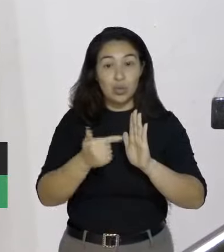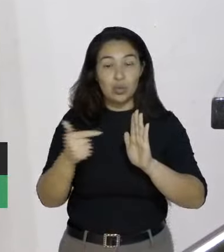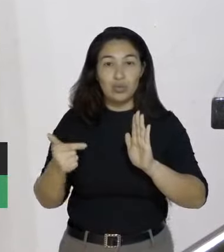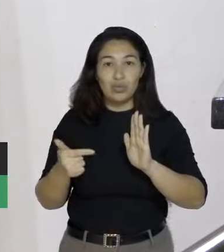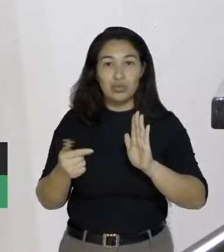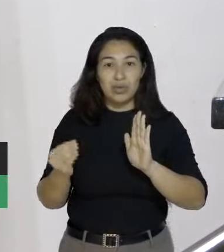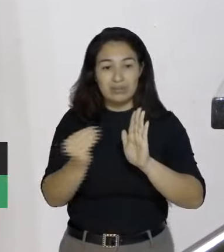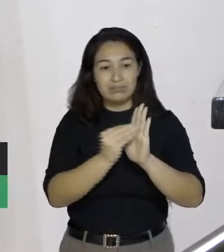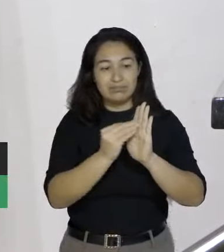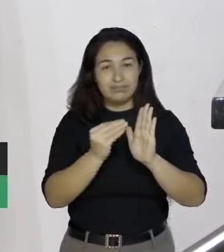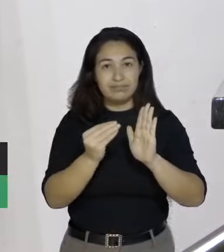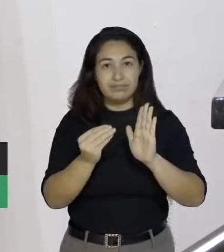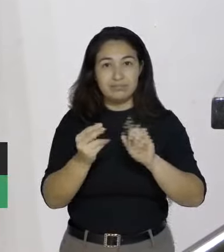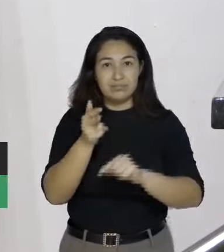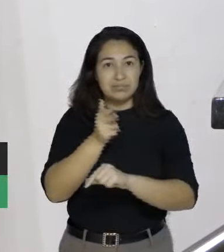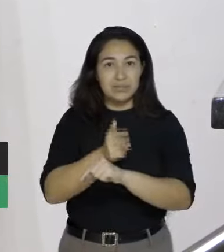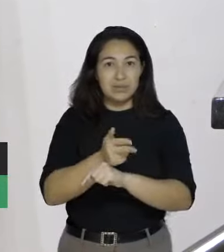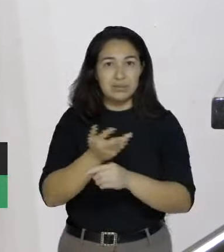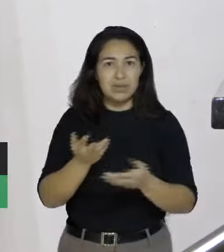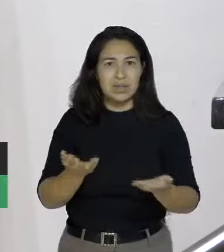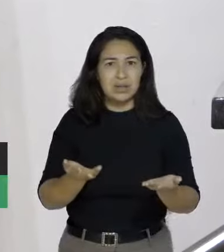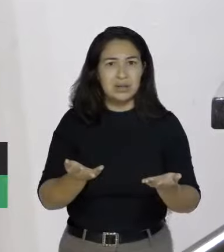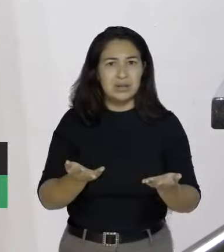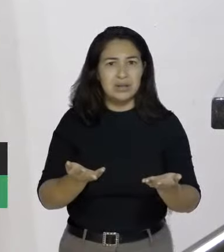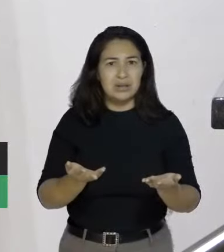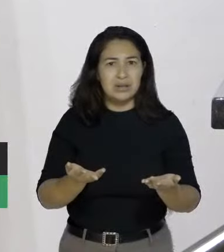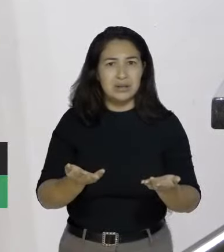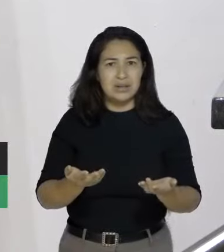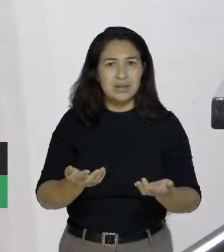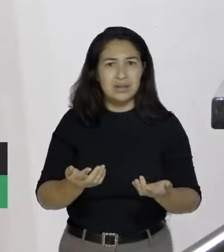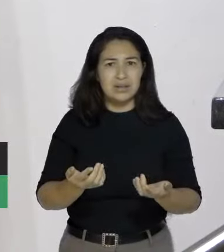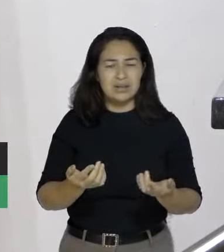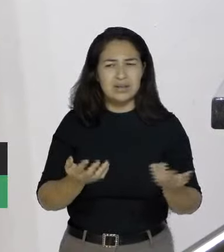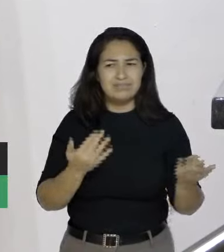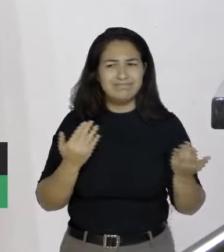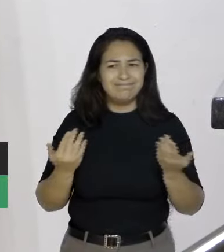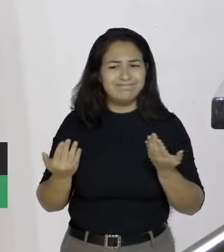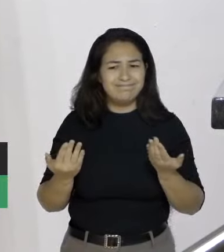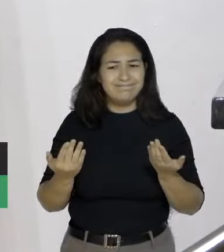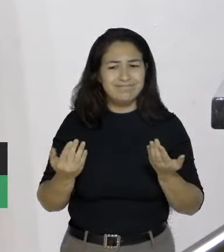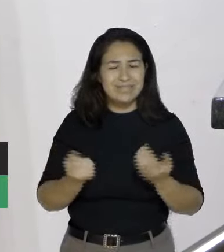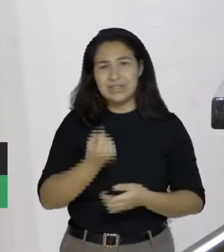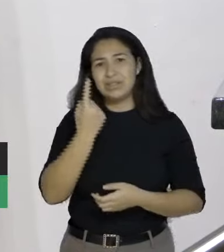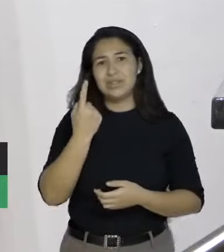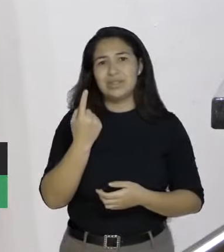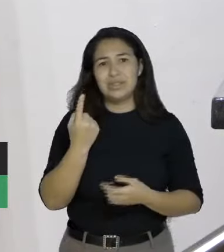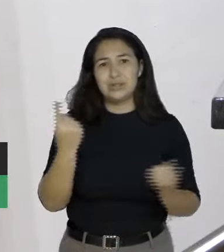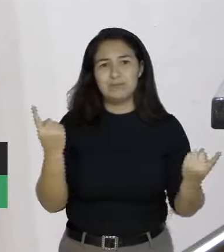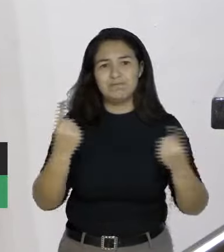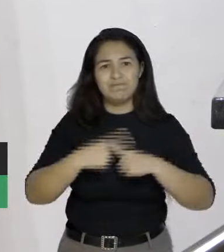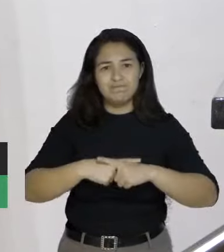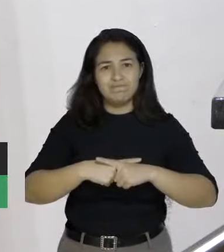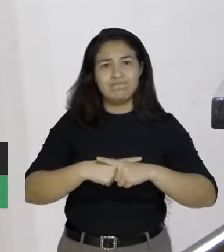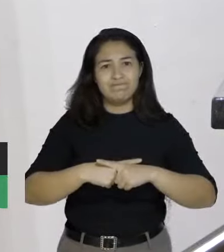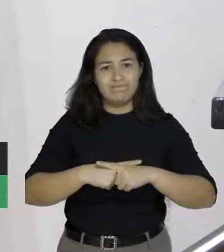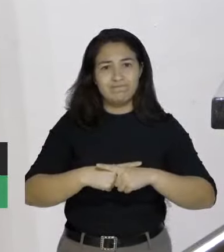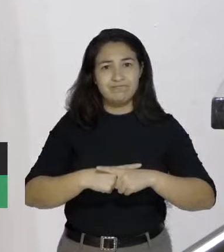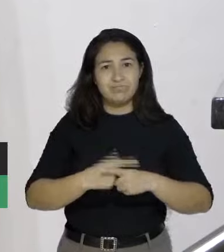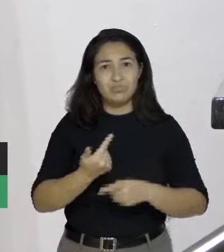da sala de aula seus deputados olha só que contracenso que paradoxo que contradição que falta de